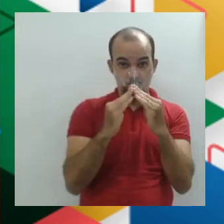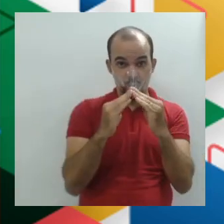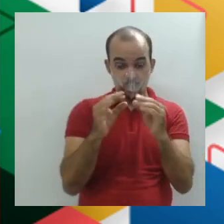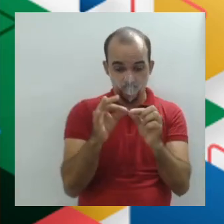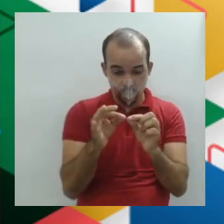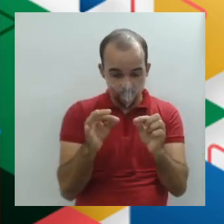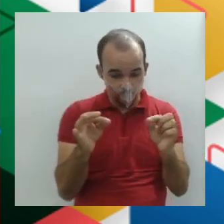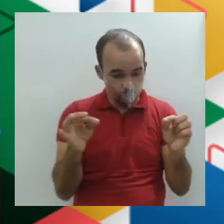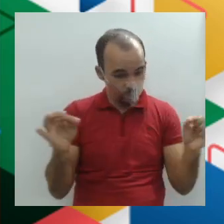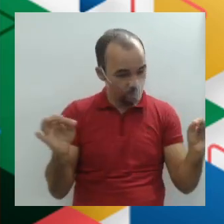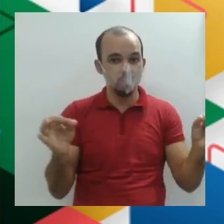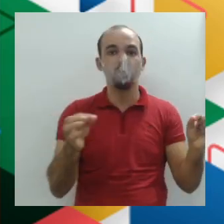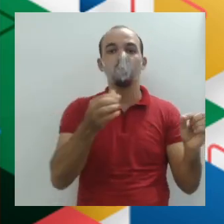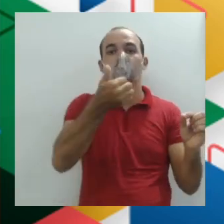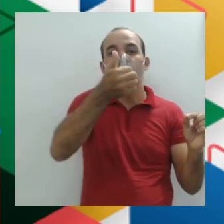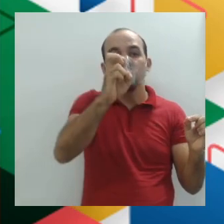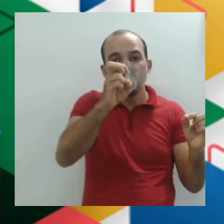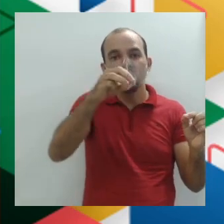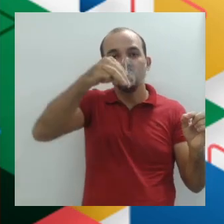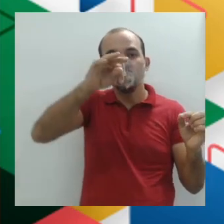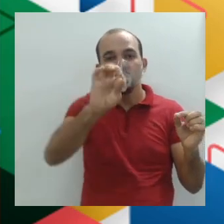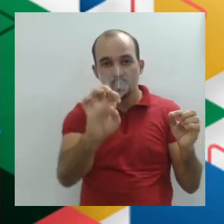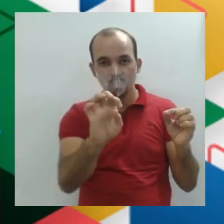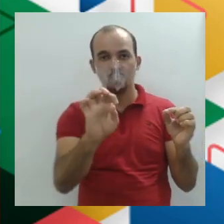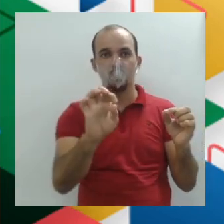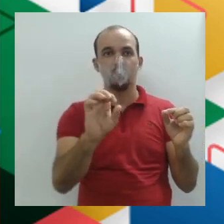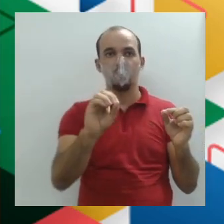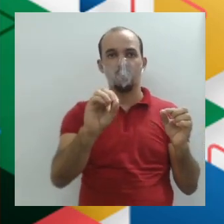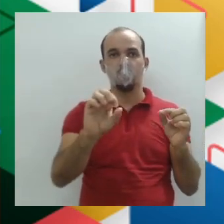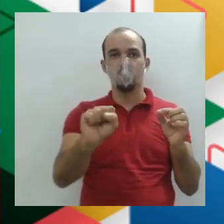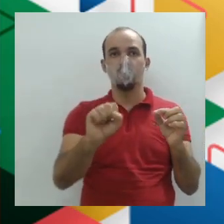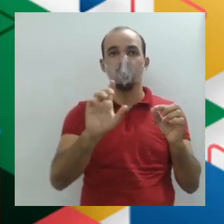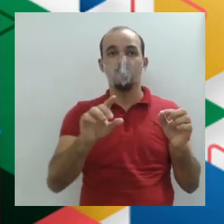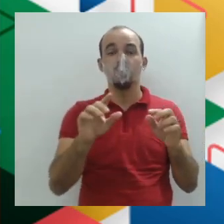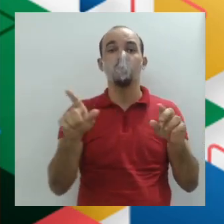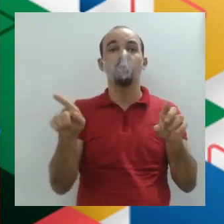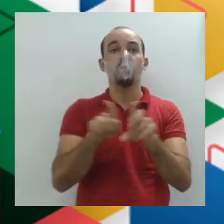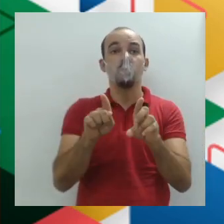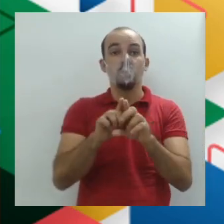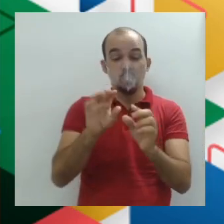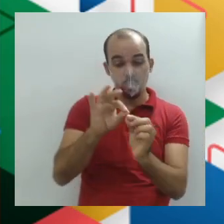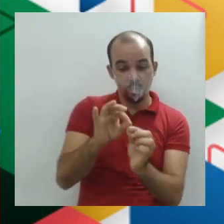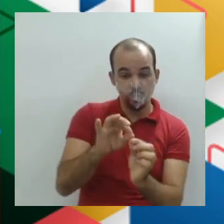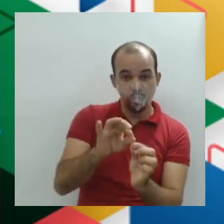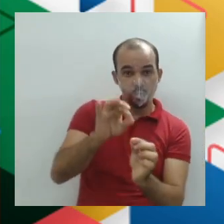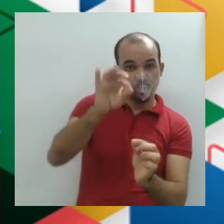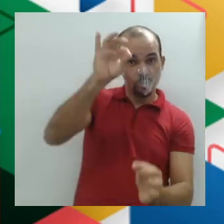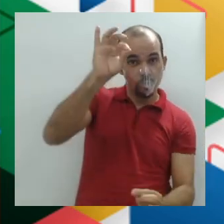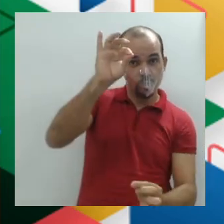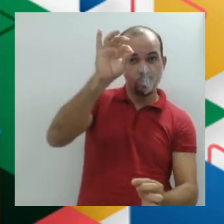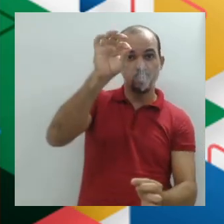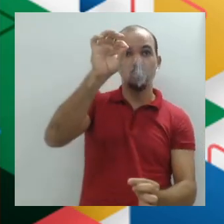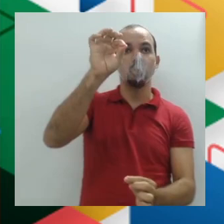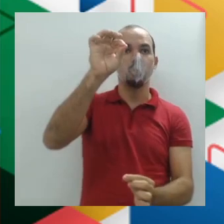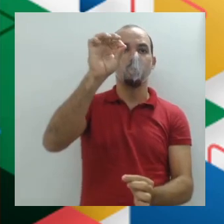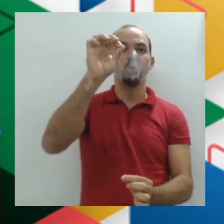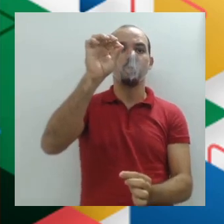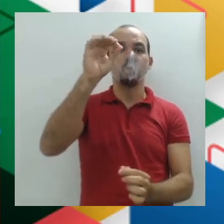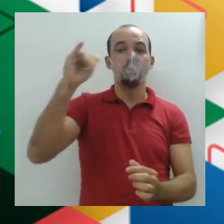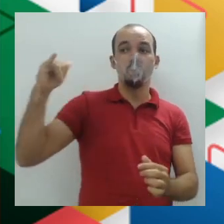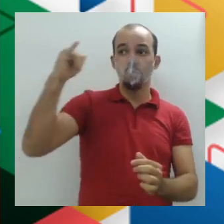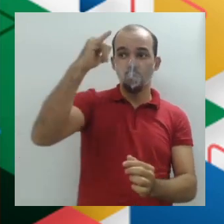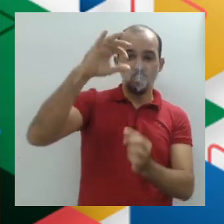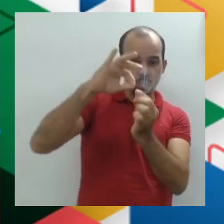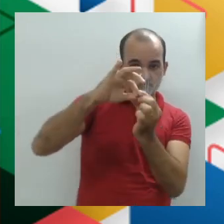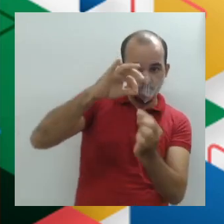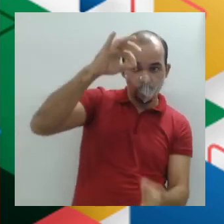15 metros de comprimento. Logo eu tenho na altura ali o avião aparentemente a uma altura de 30 metros, beleza? Aqui eu posso colocar